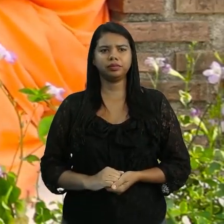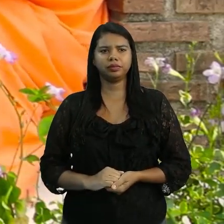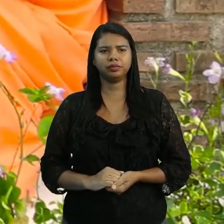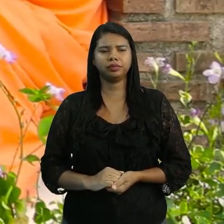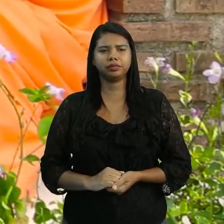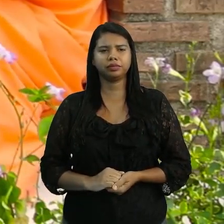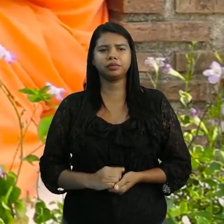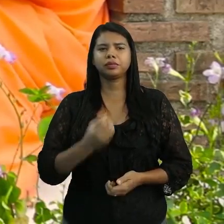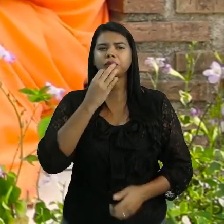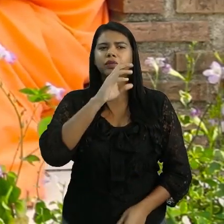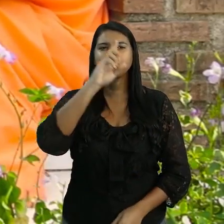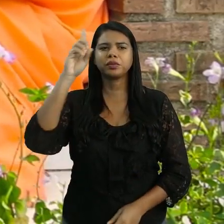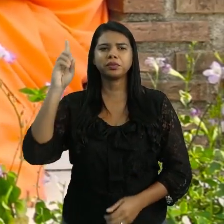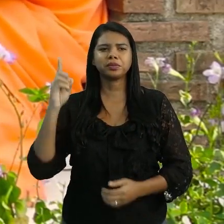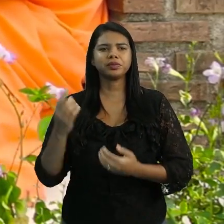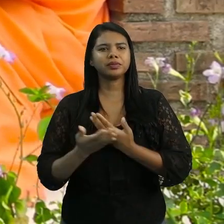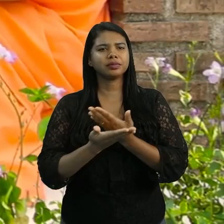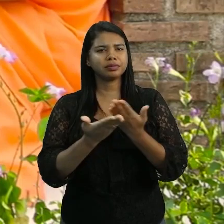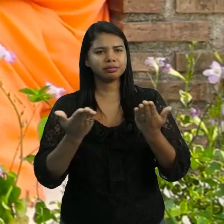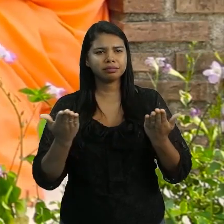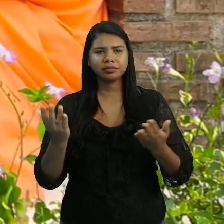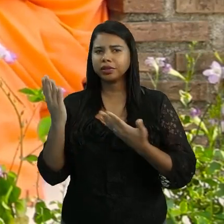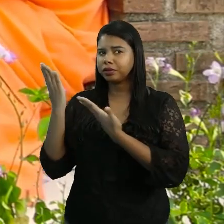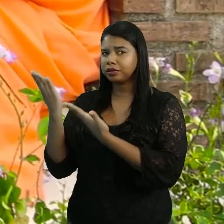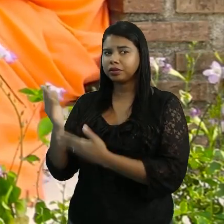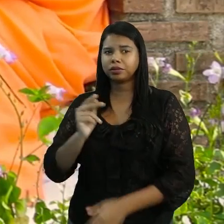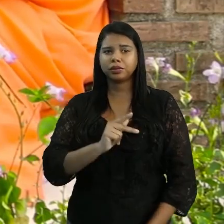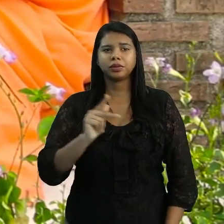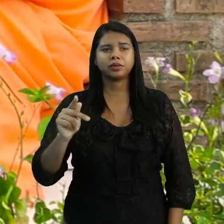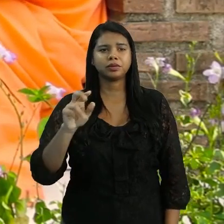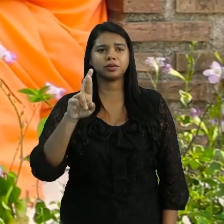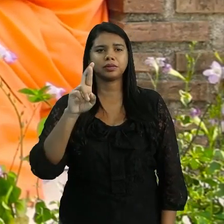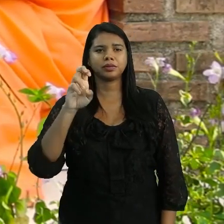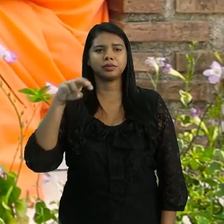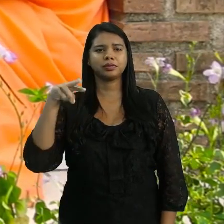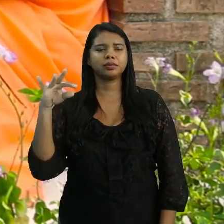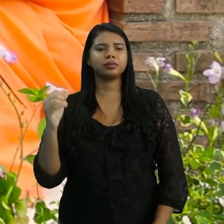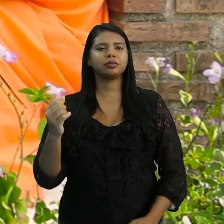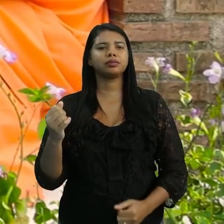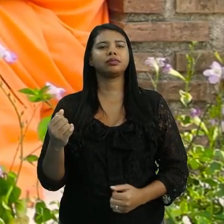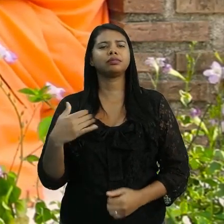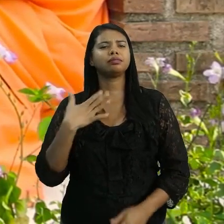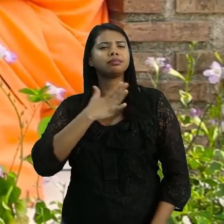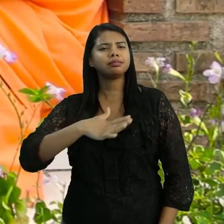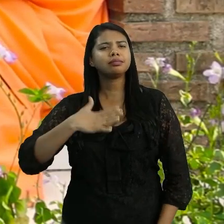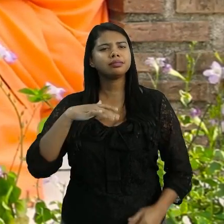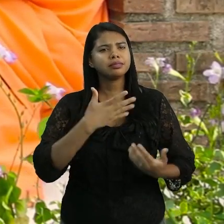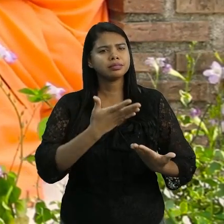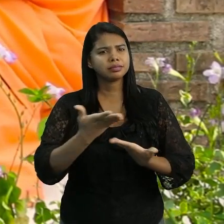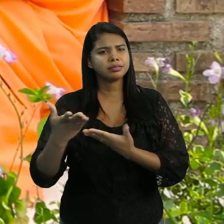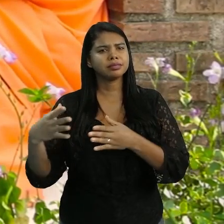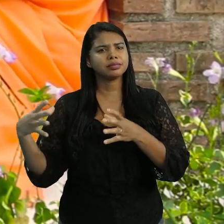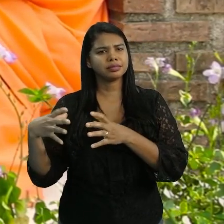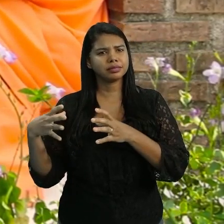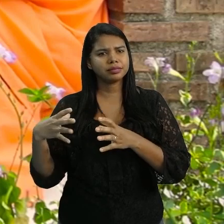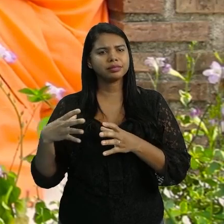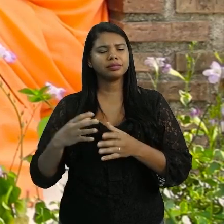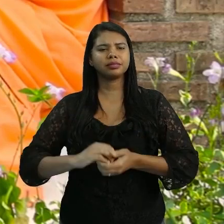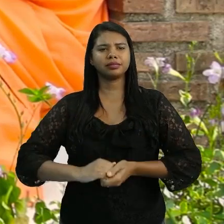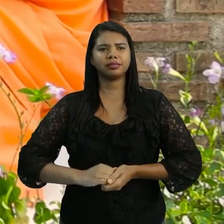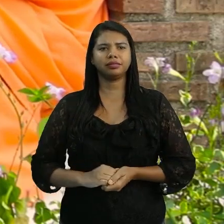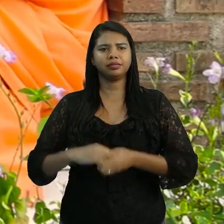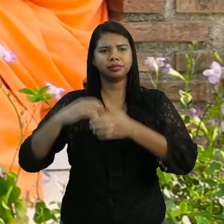por receber a gente, eu queria te perguntar, afinal de contas, Maharaj, podemos dizer que os Hare Krishnas possuem é uma religião ou de